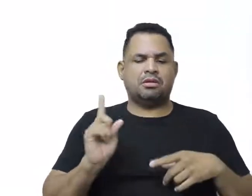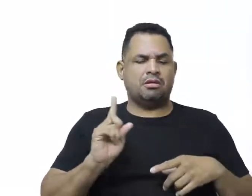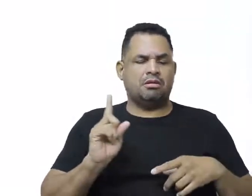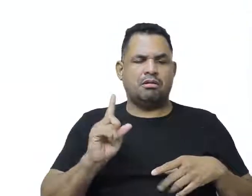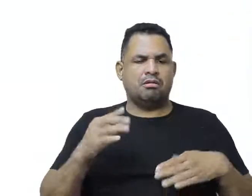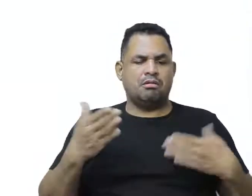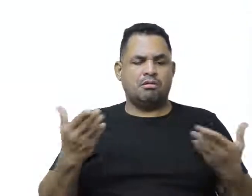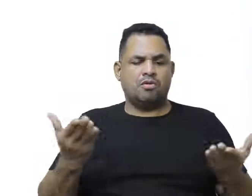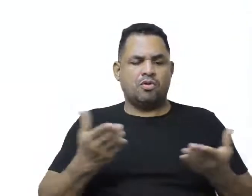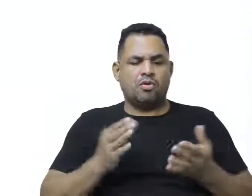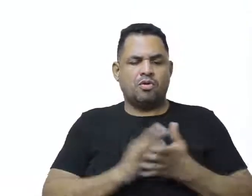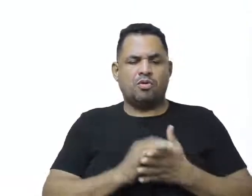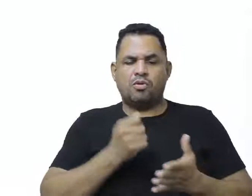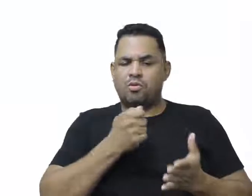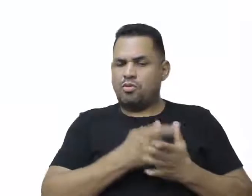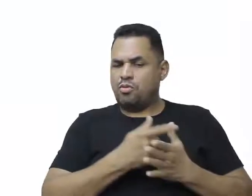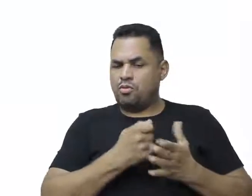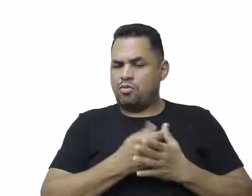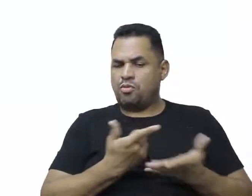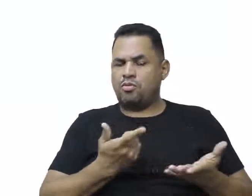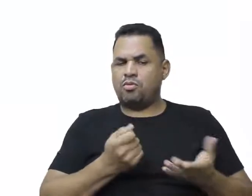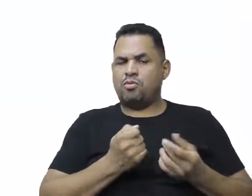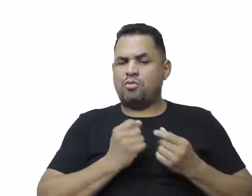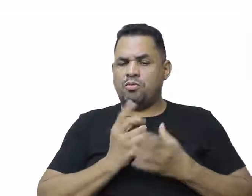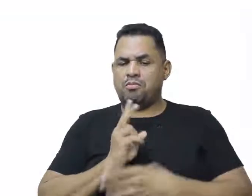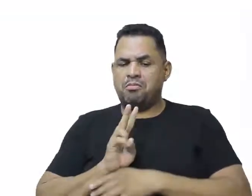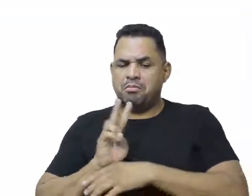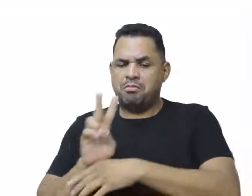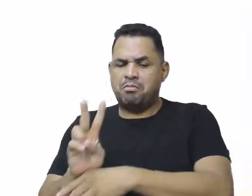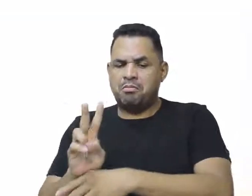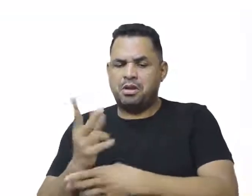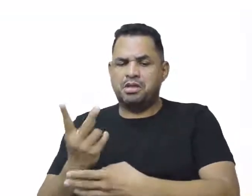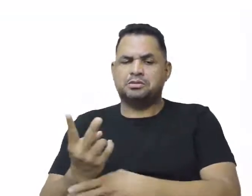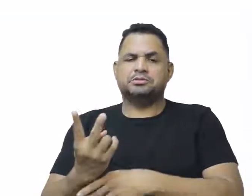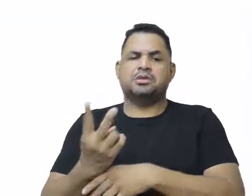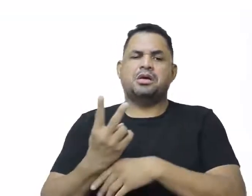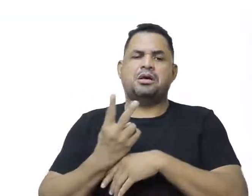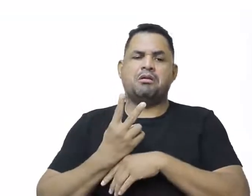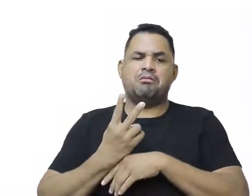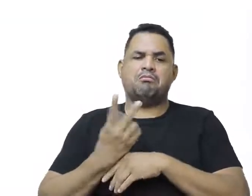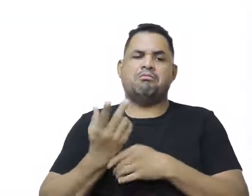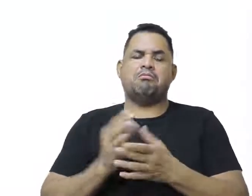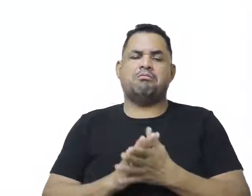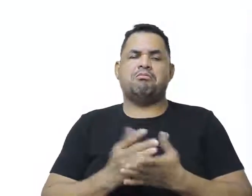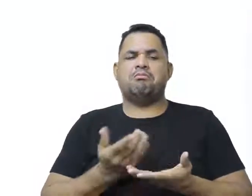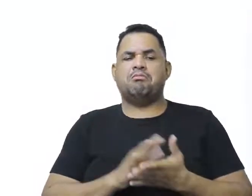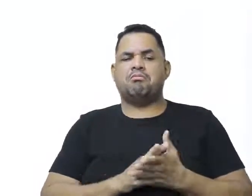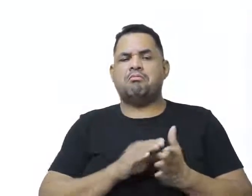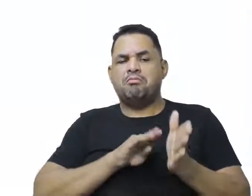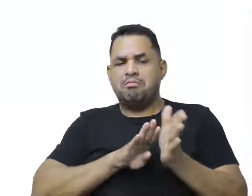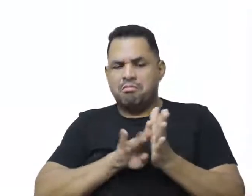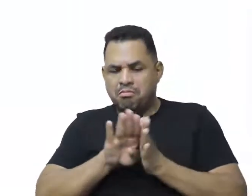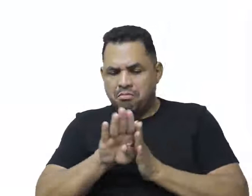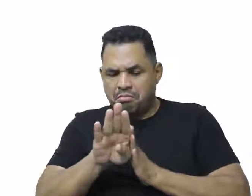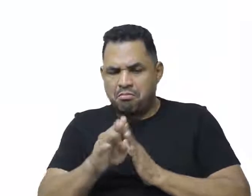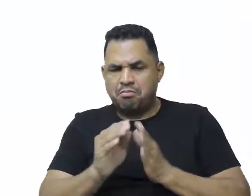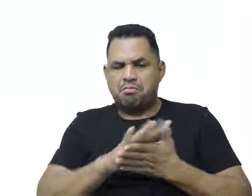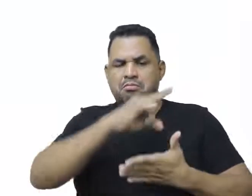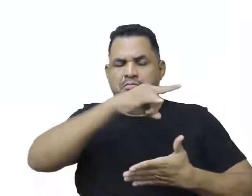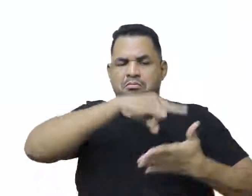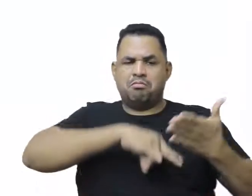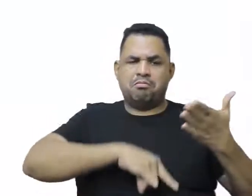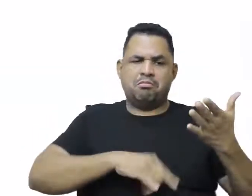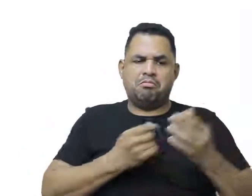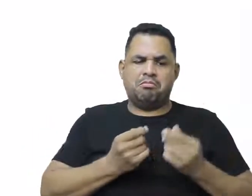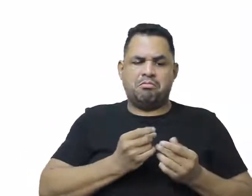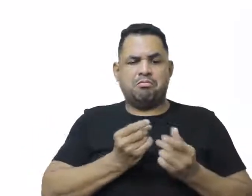mas dessa financeirização né ali da de títulos nas bolsas de valores né